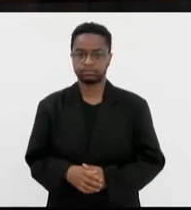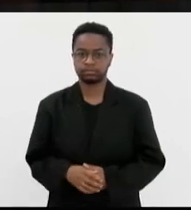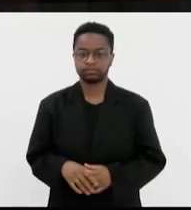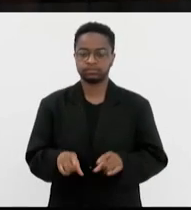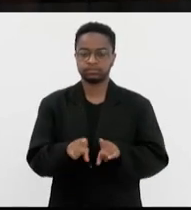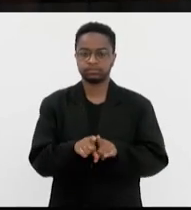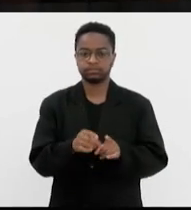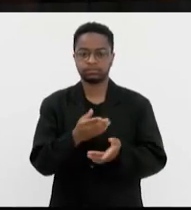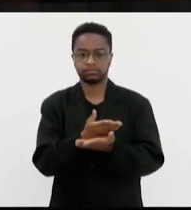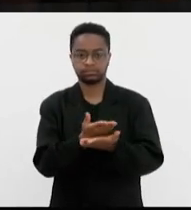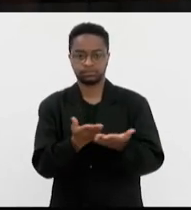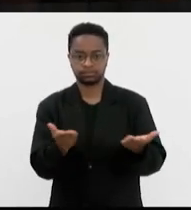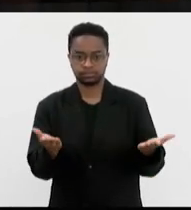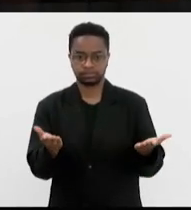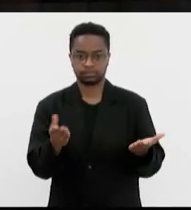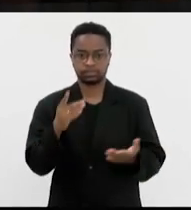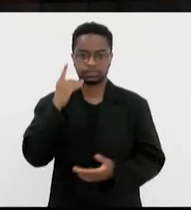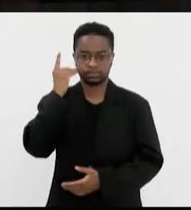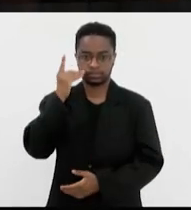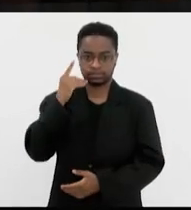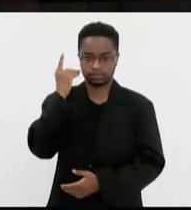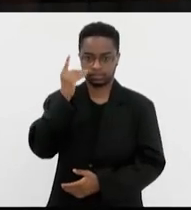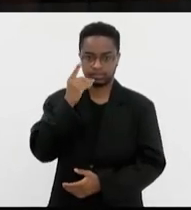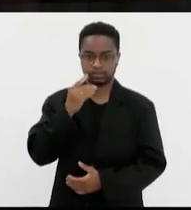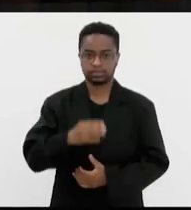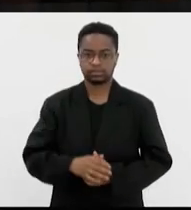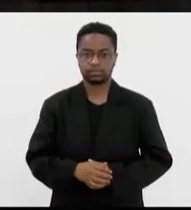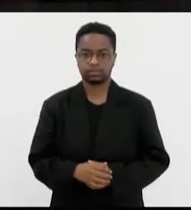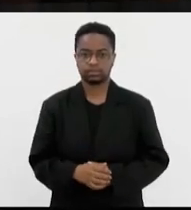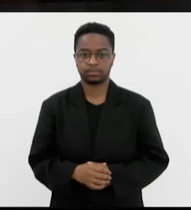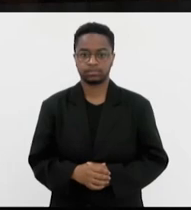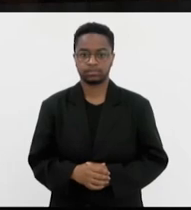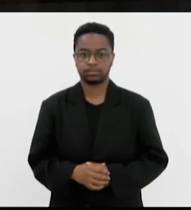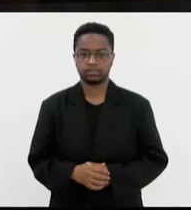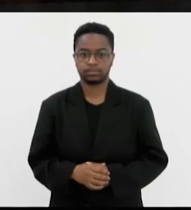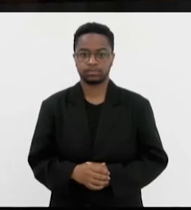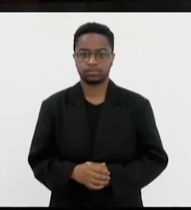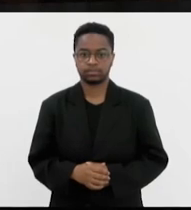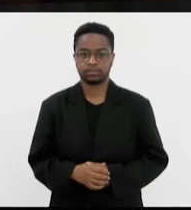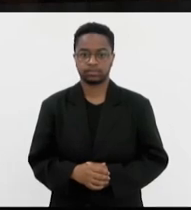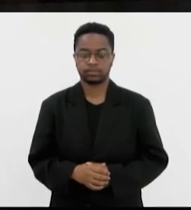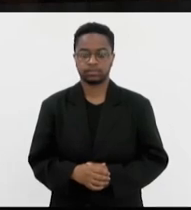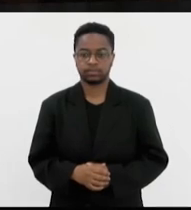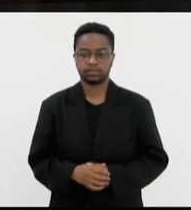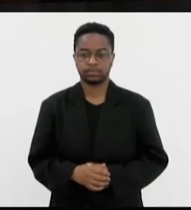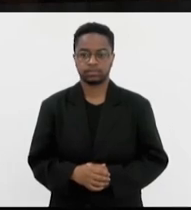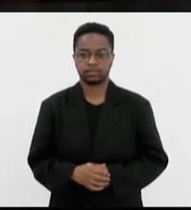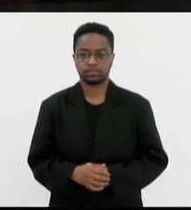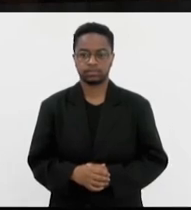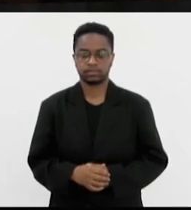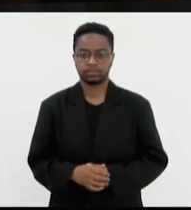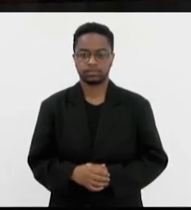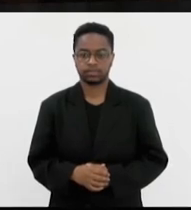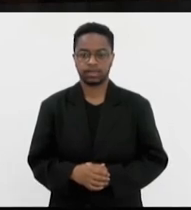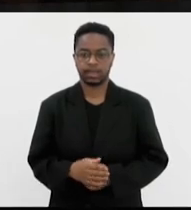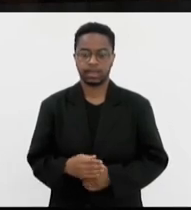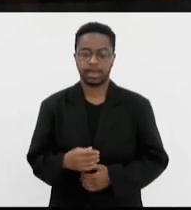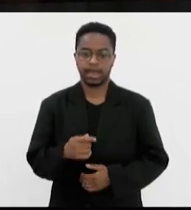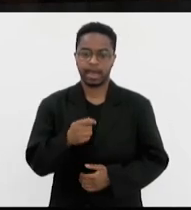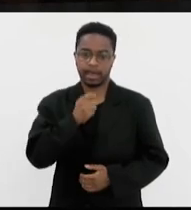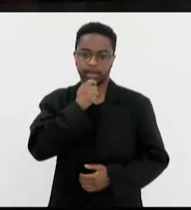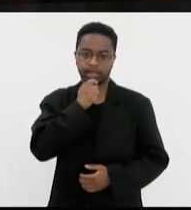senhoras e senhores deputados, ainda presentes.